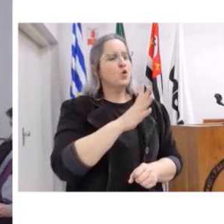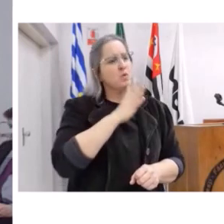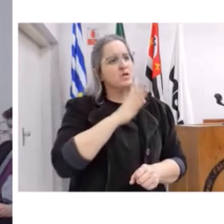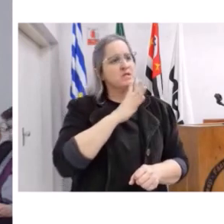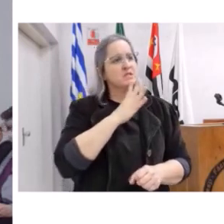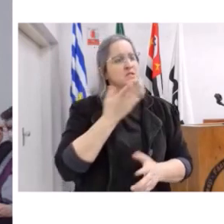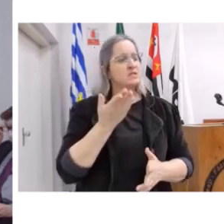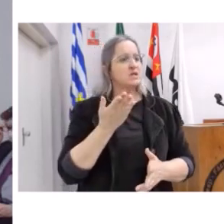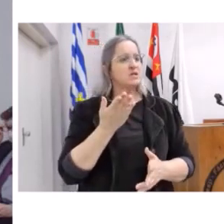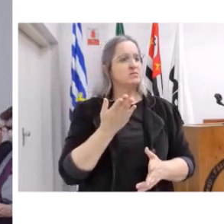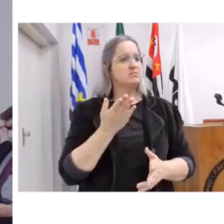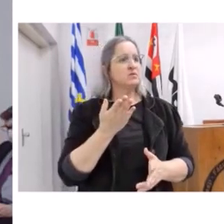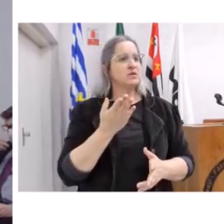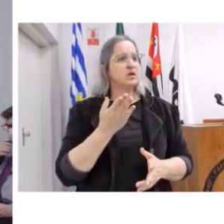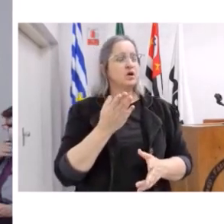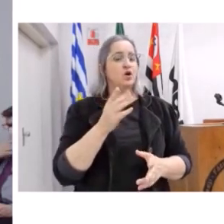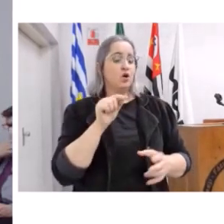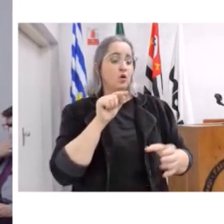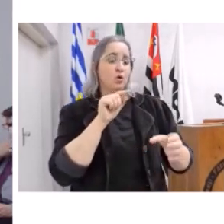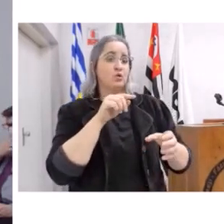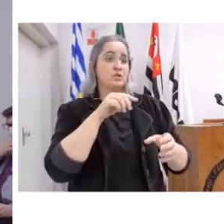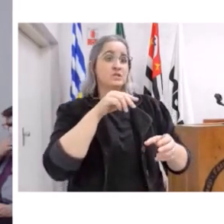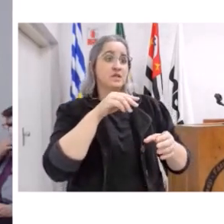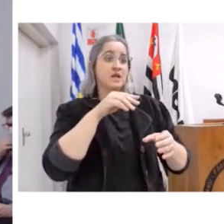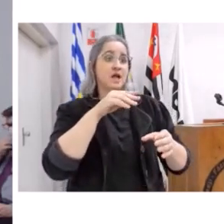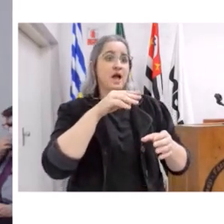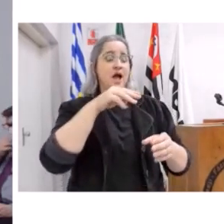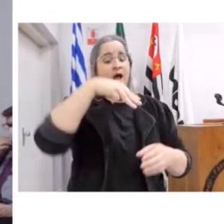do que é a medicina oral. Tudo bem?